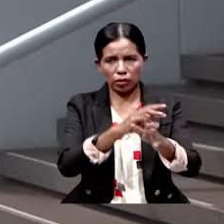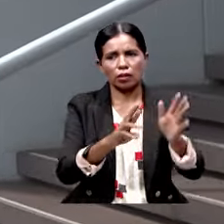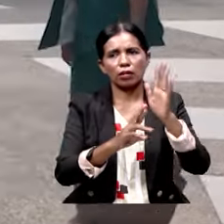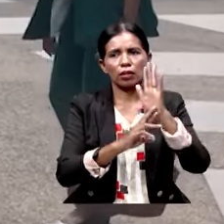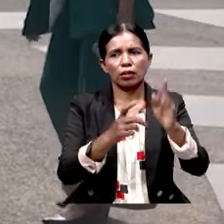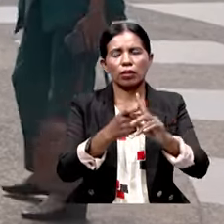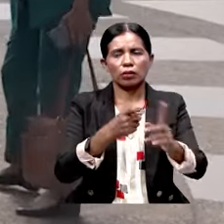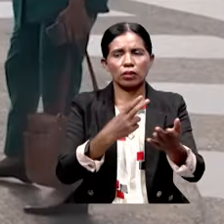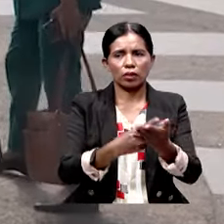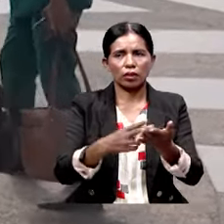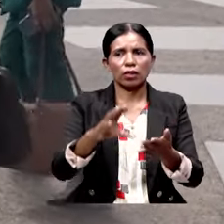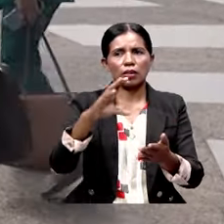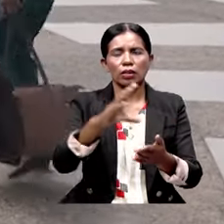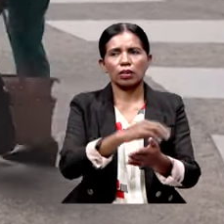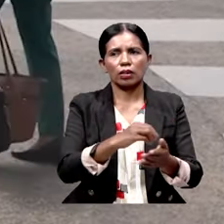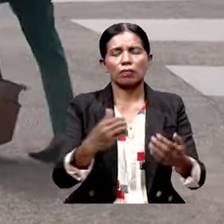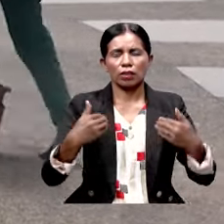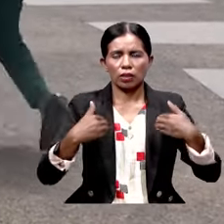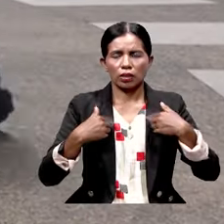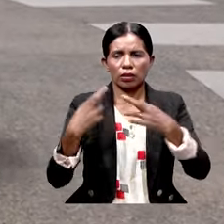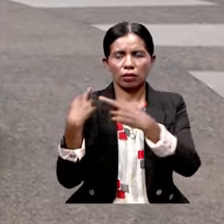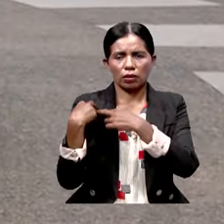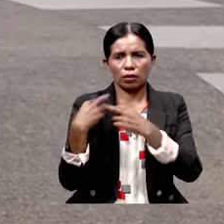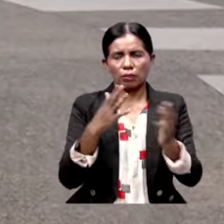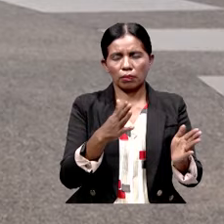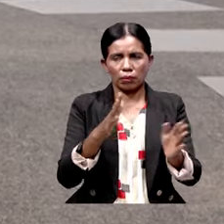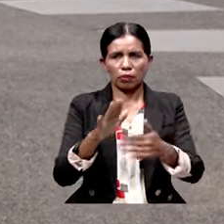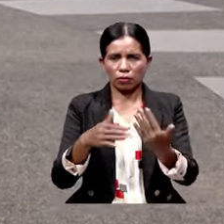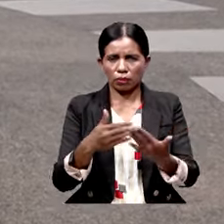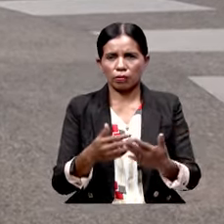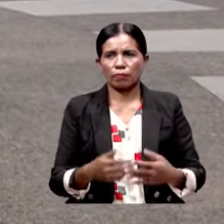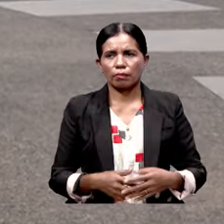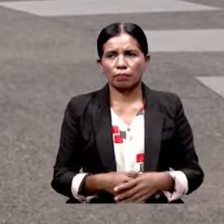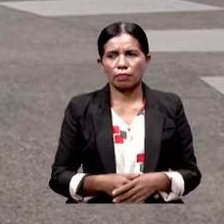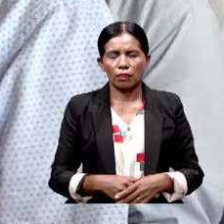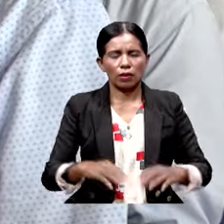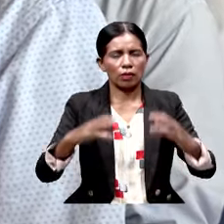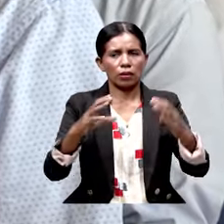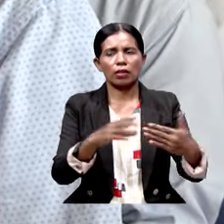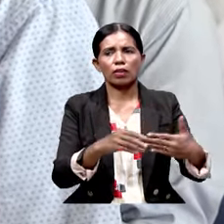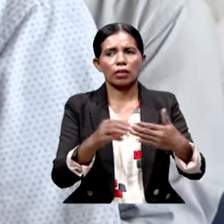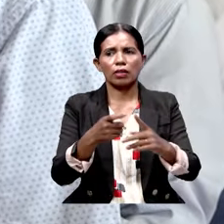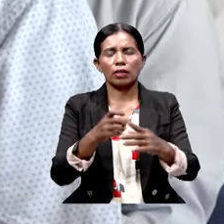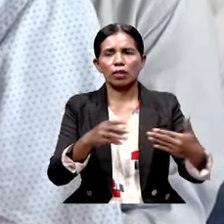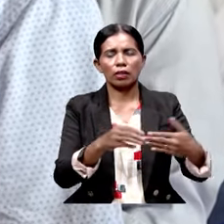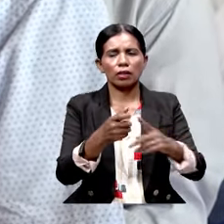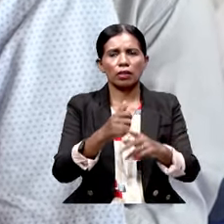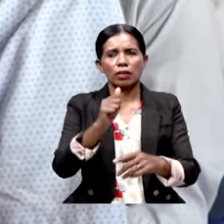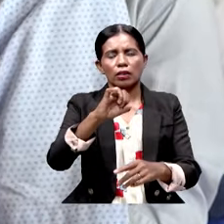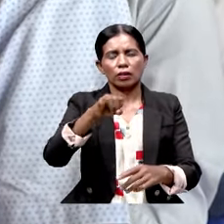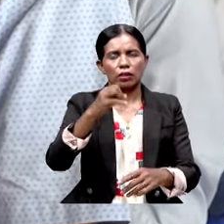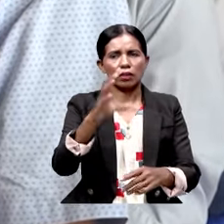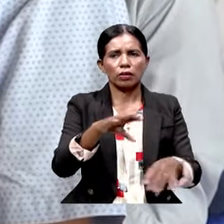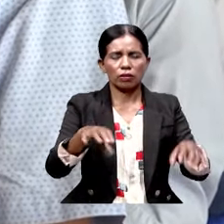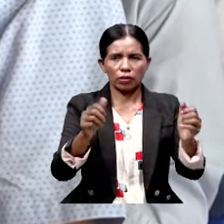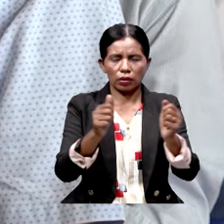representante do Santa Sé, mas se sai responsável para preparação do Siranehoto. Comissão organizadora, nível liderado do Azio Pereira, se